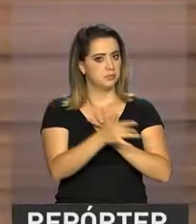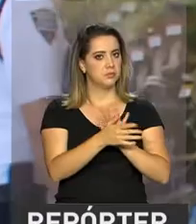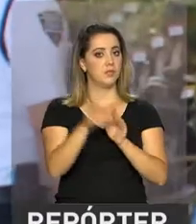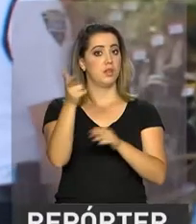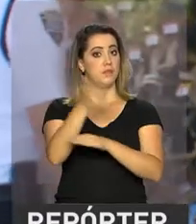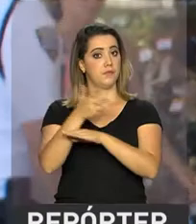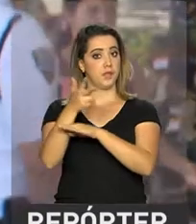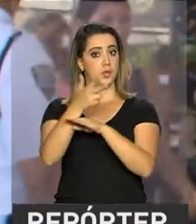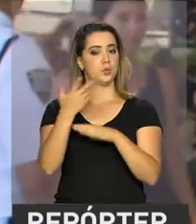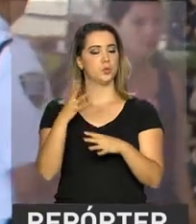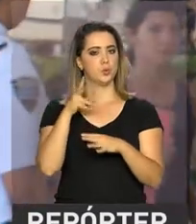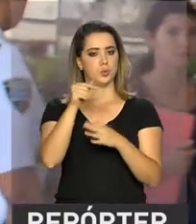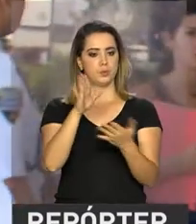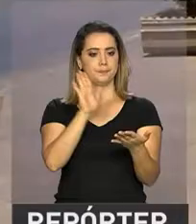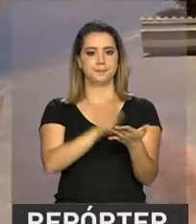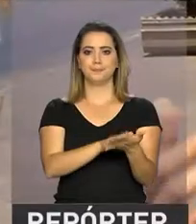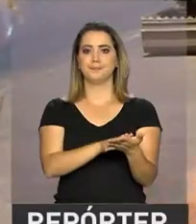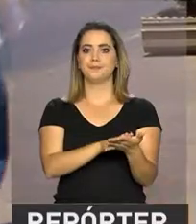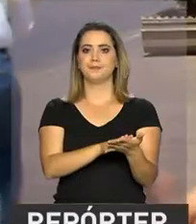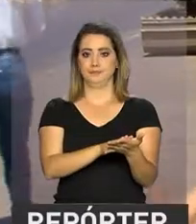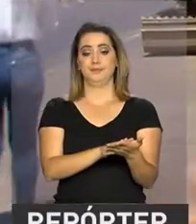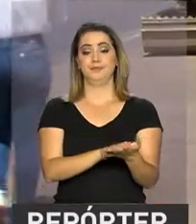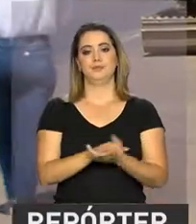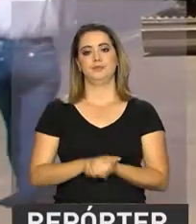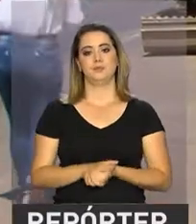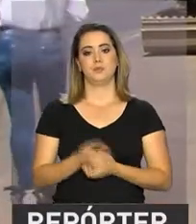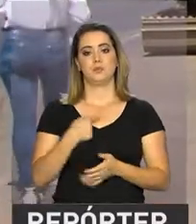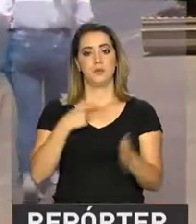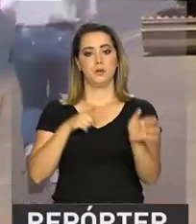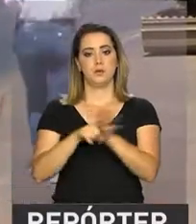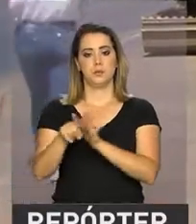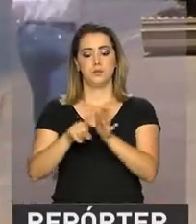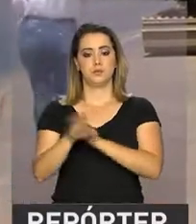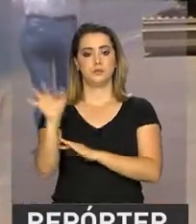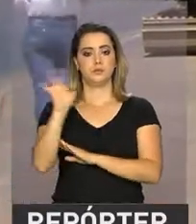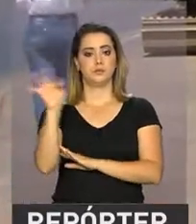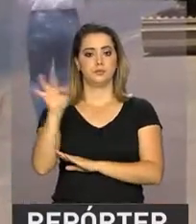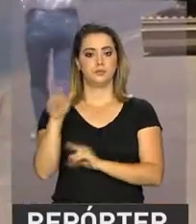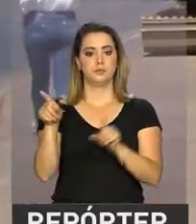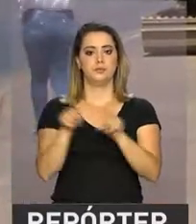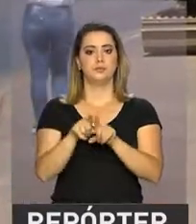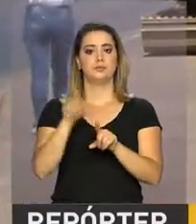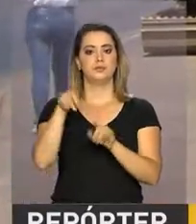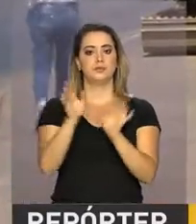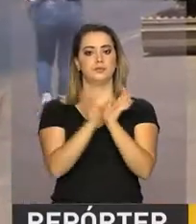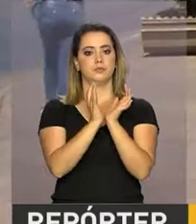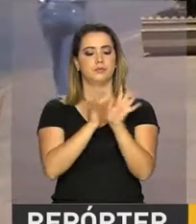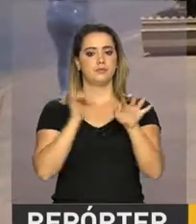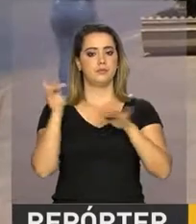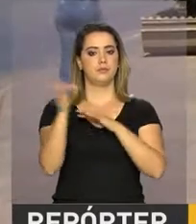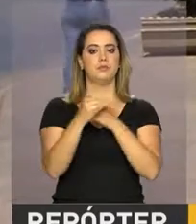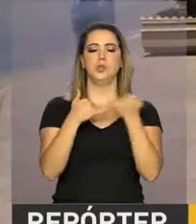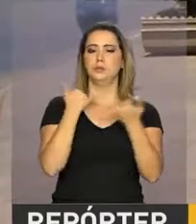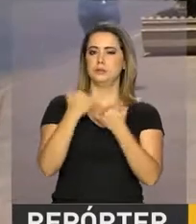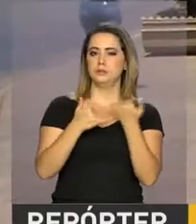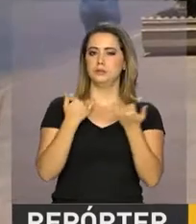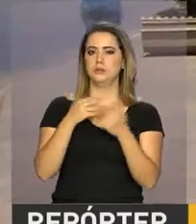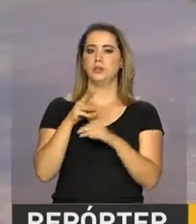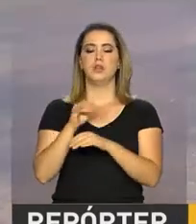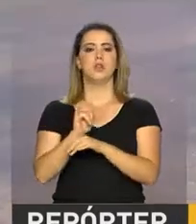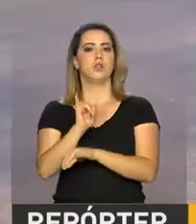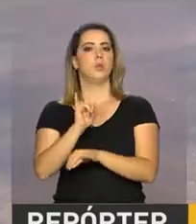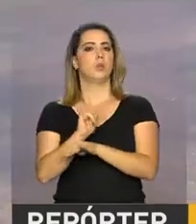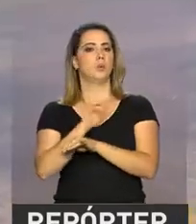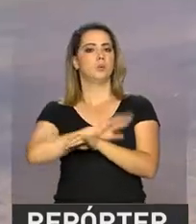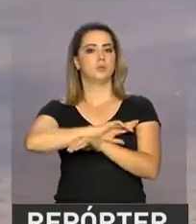vídeo. Tudo na palma da mão. Faço pesquisas para a faculdade e redes sociais também, entretenimento, YouTube, essas coisas.